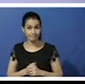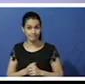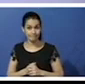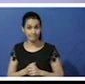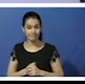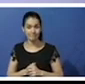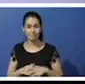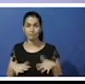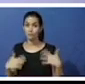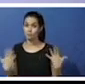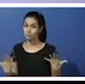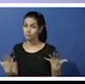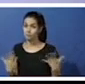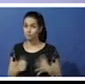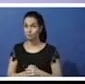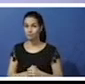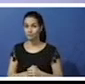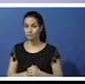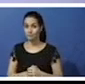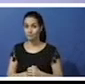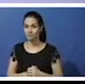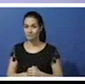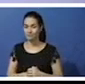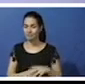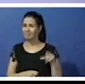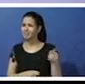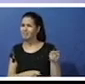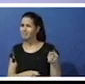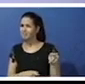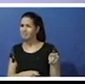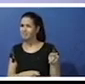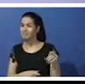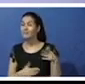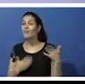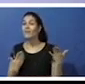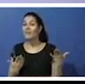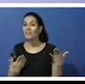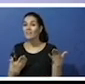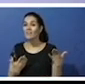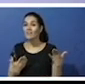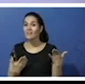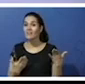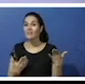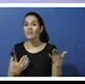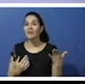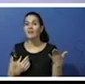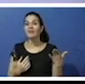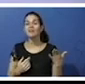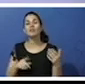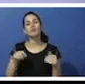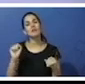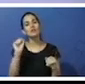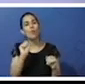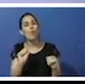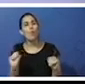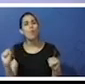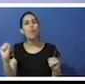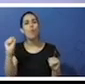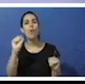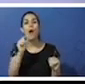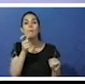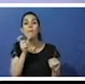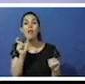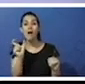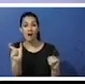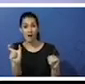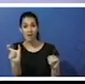o estudar. O que está acontecendo aqui? Então, eu vou pedir para a criança, circula para mim, circula aí para mim, o